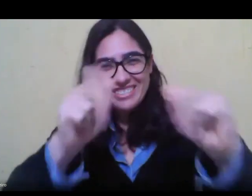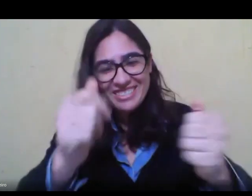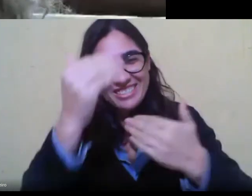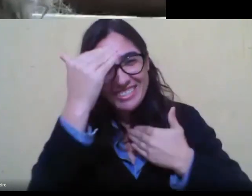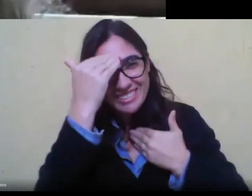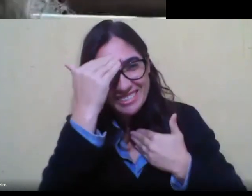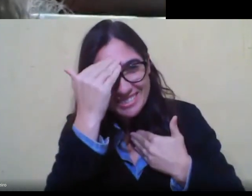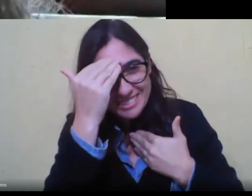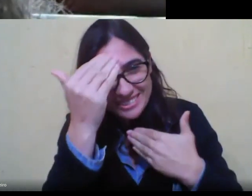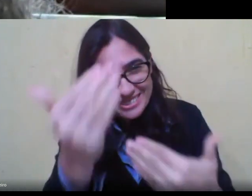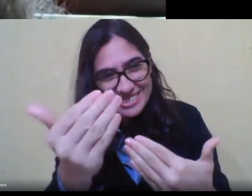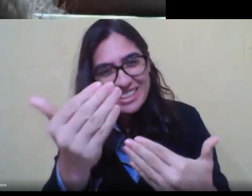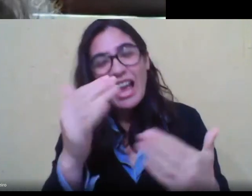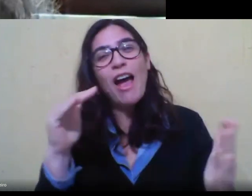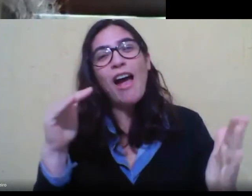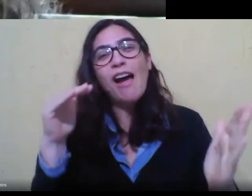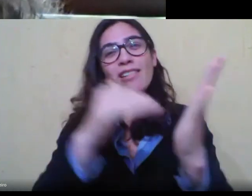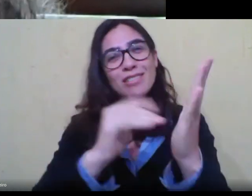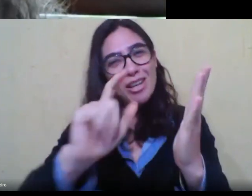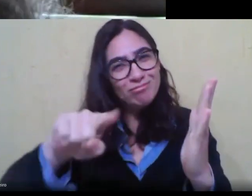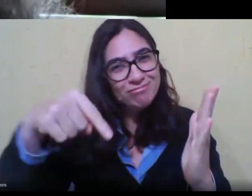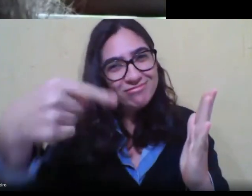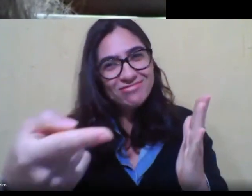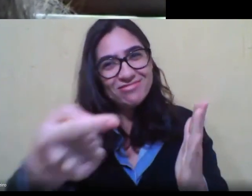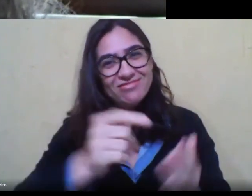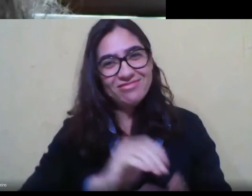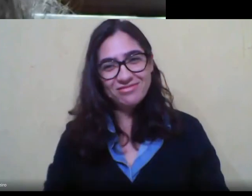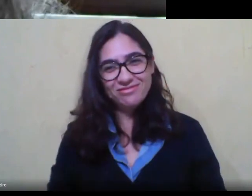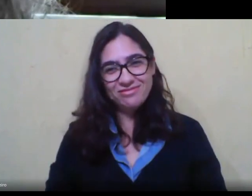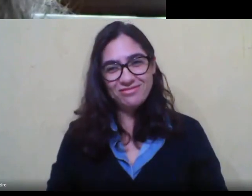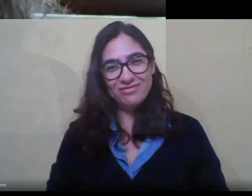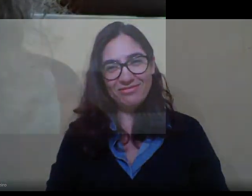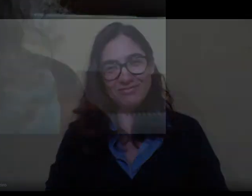Muito obrigada. E até a próxima.